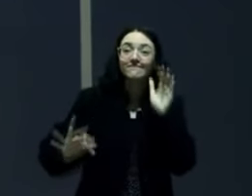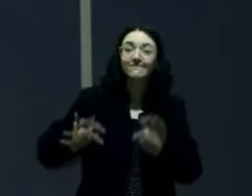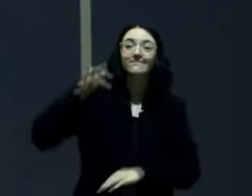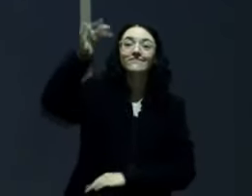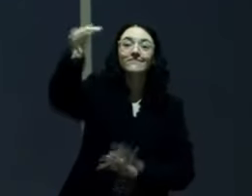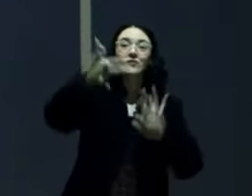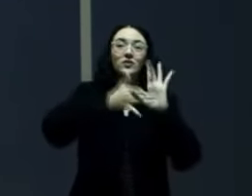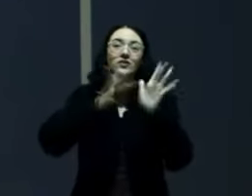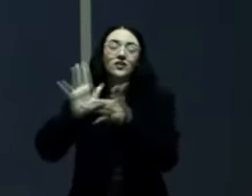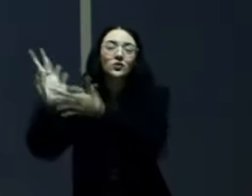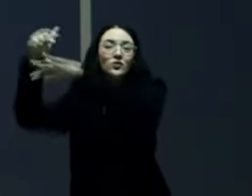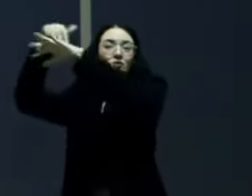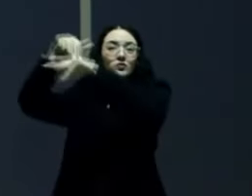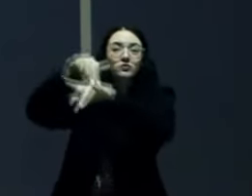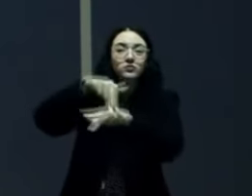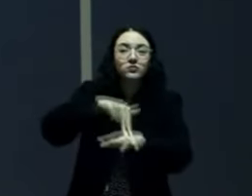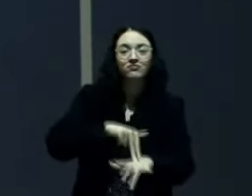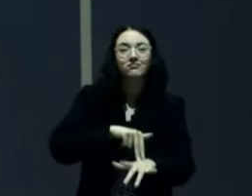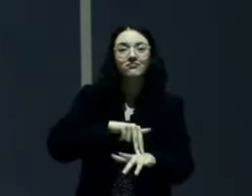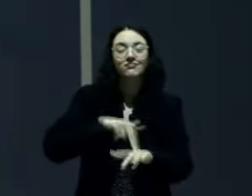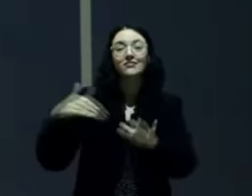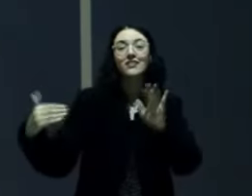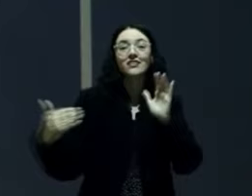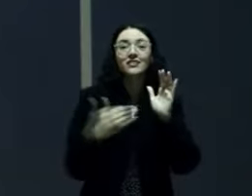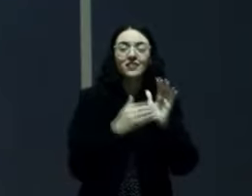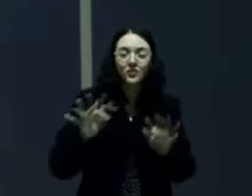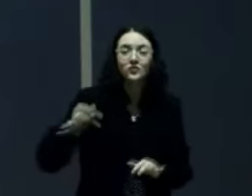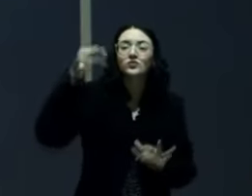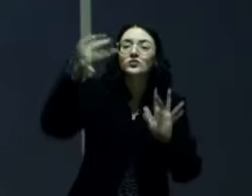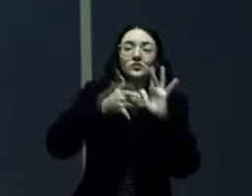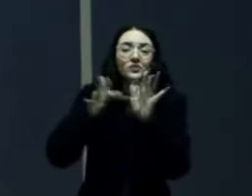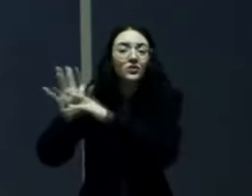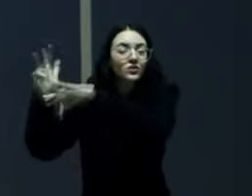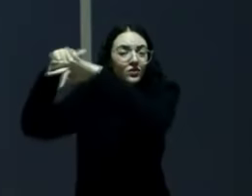venha. Até que Ele venha, nós vamos ceiar juntos.